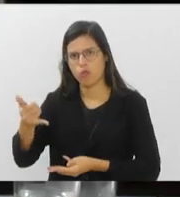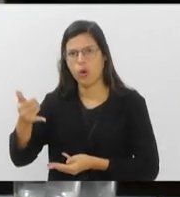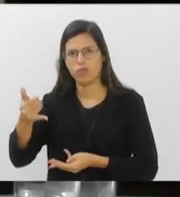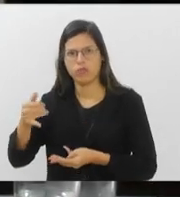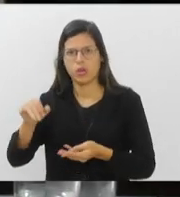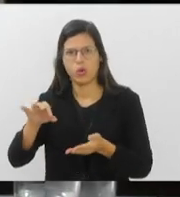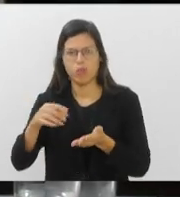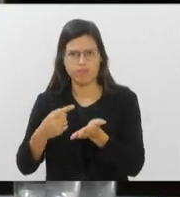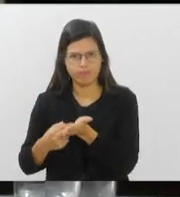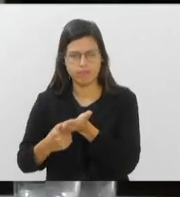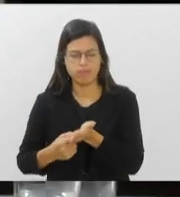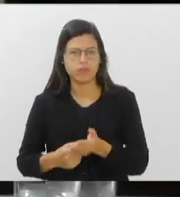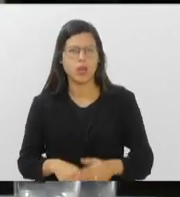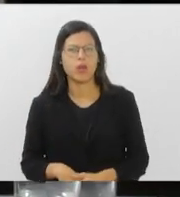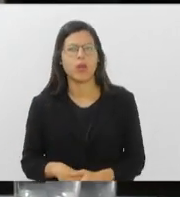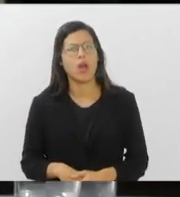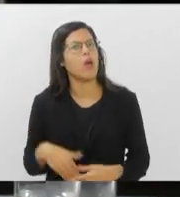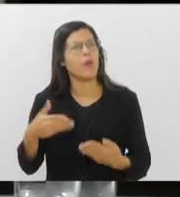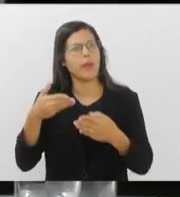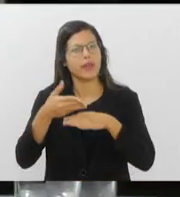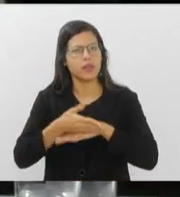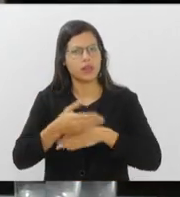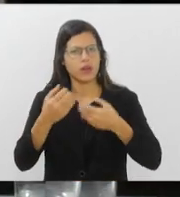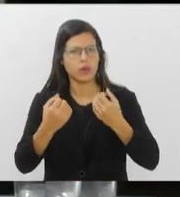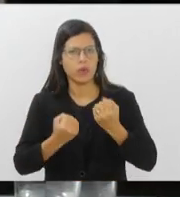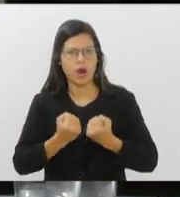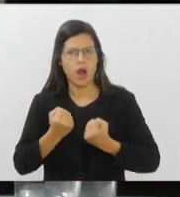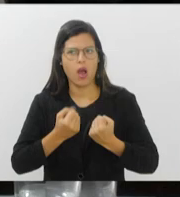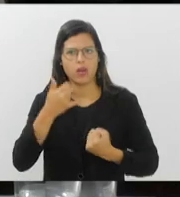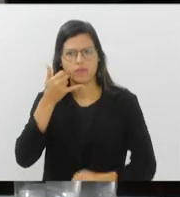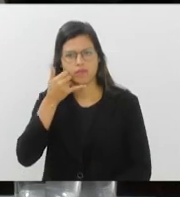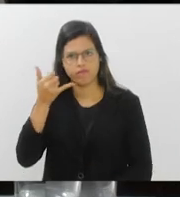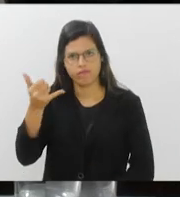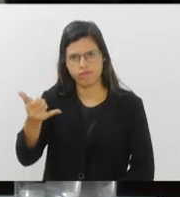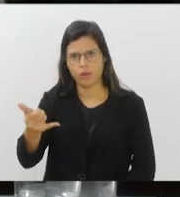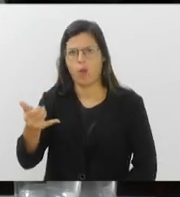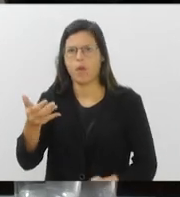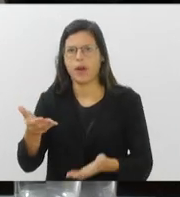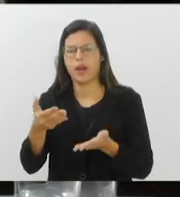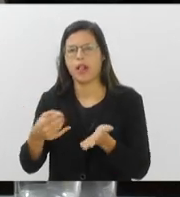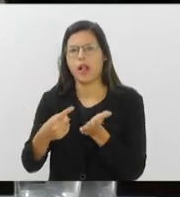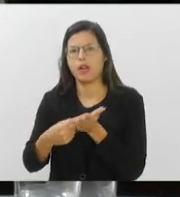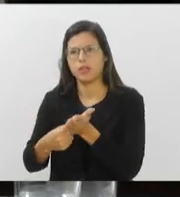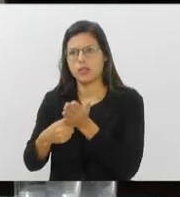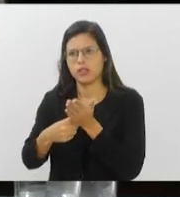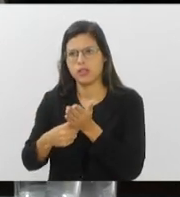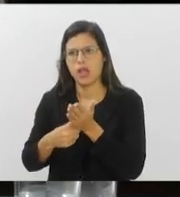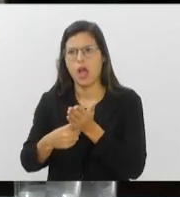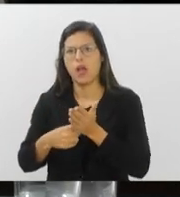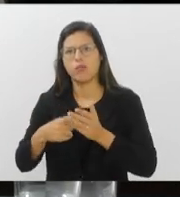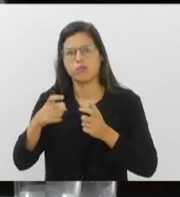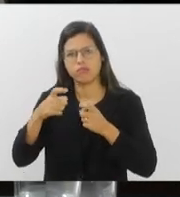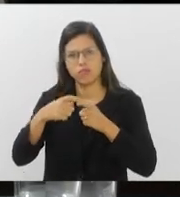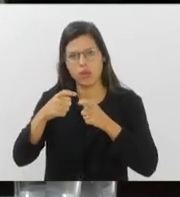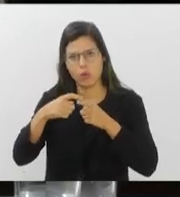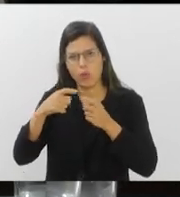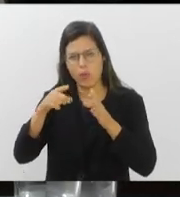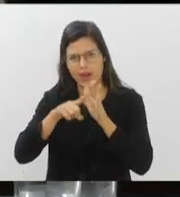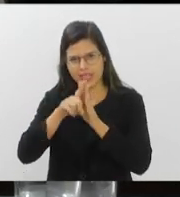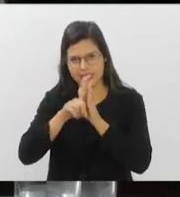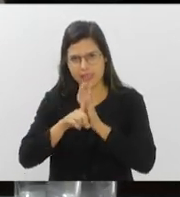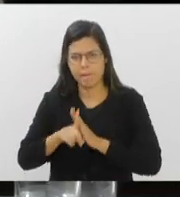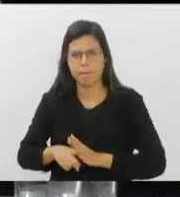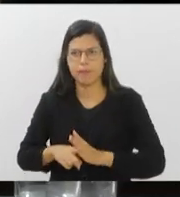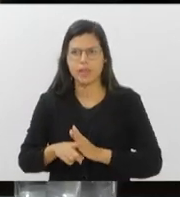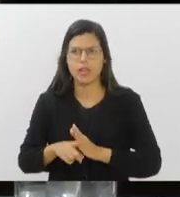carro, imediatamente liguei. Queria agendar o meu exame clínico, que, na verdade,